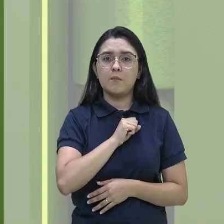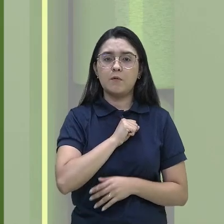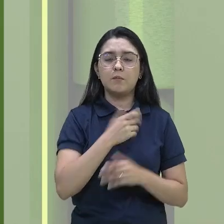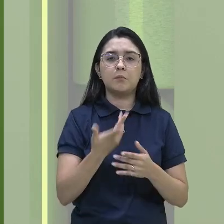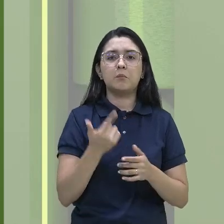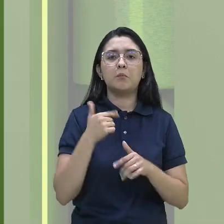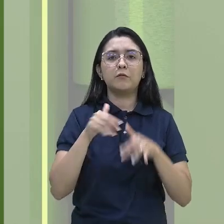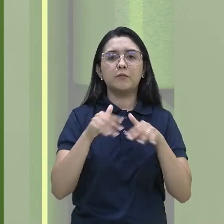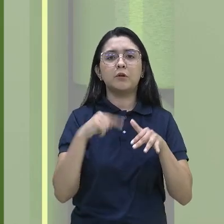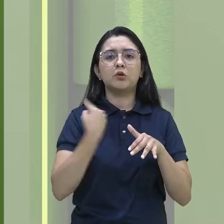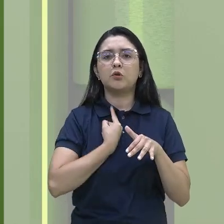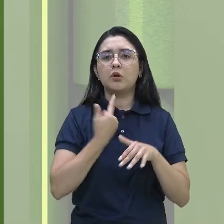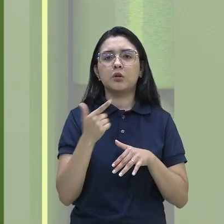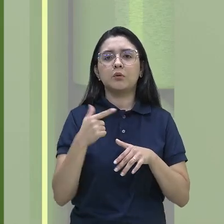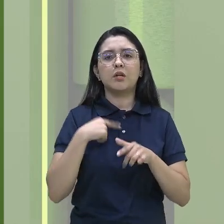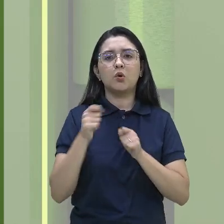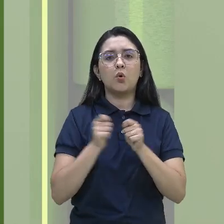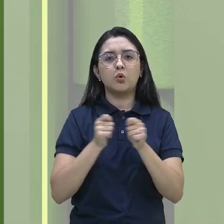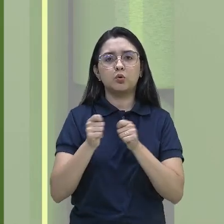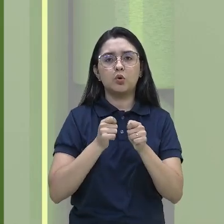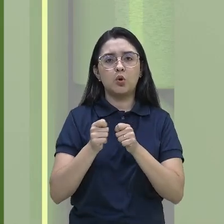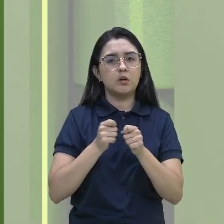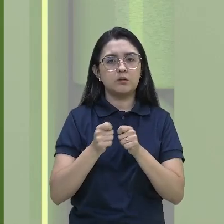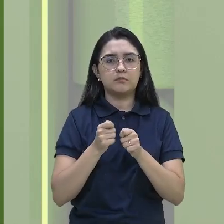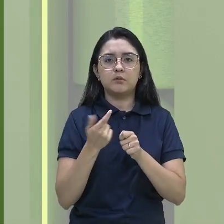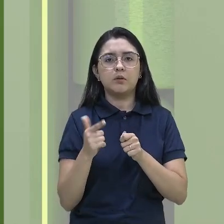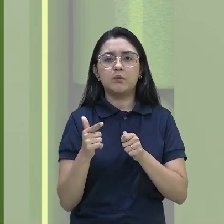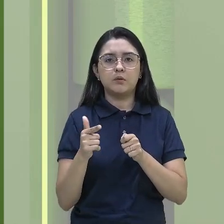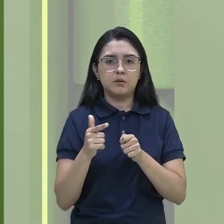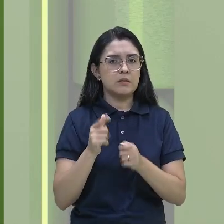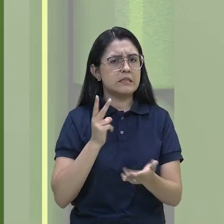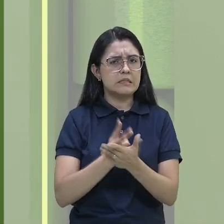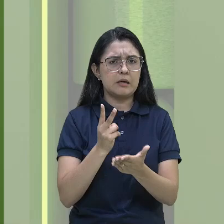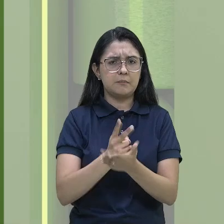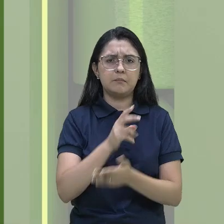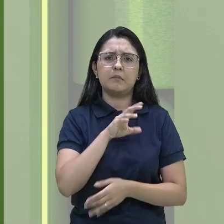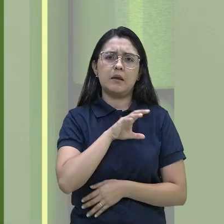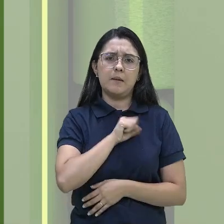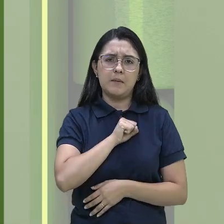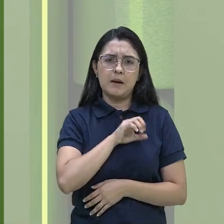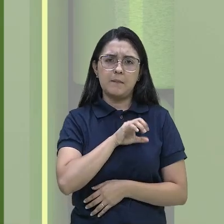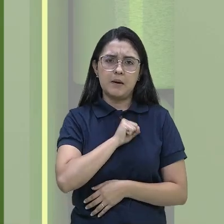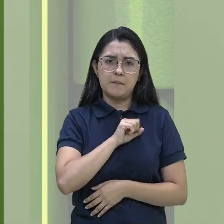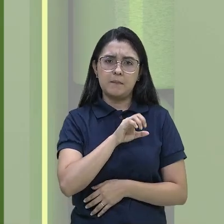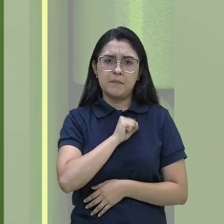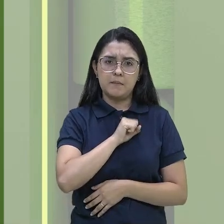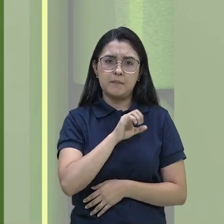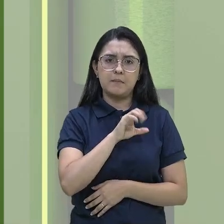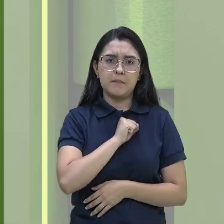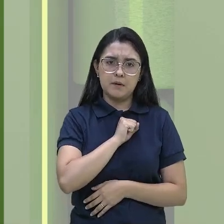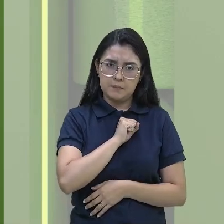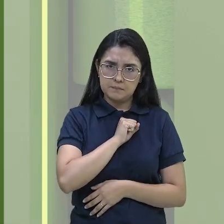involuntário, independe da sua vontade. Ele vai estar batendo, contraindo e relaxando